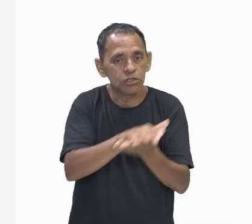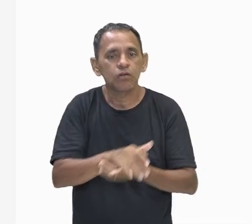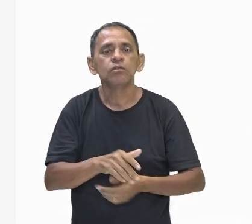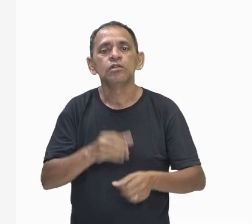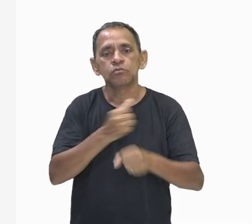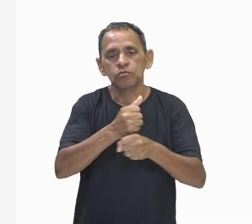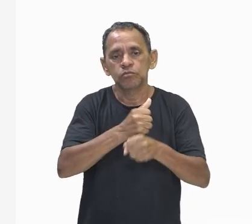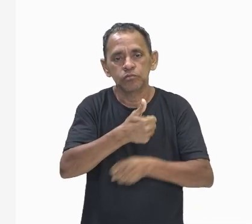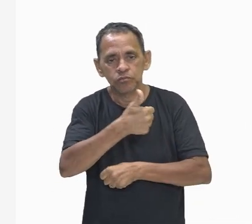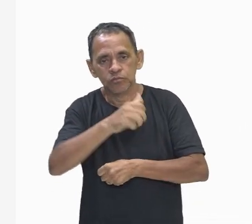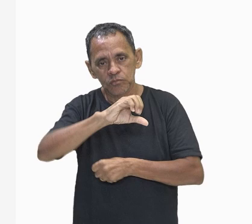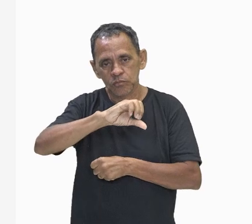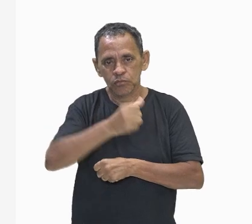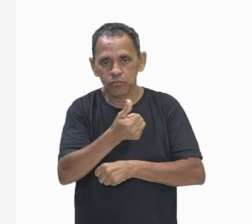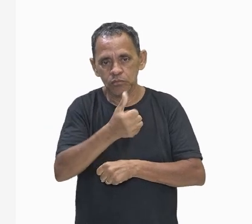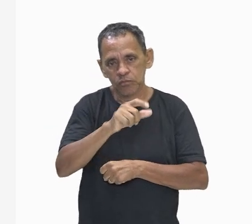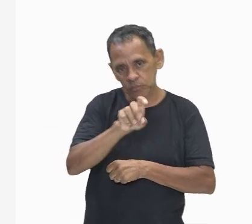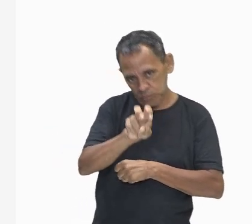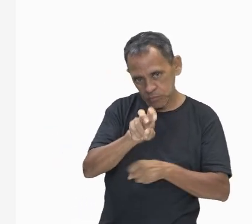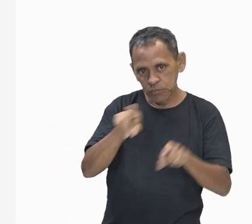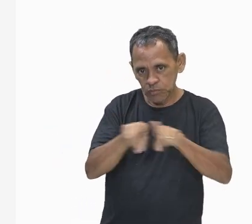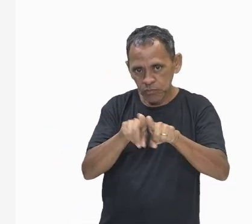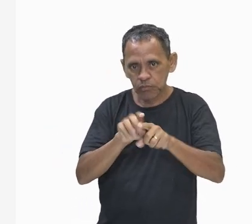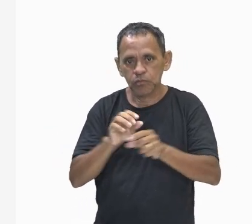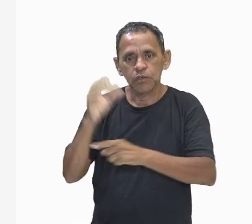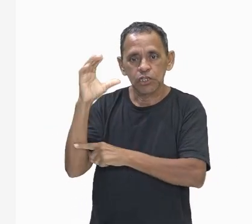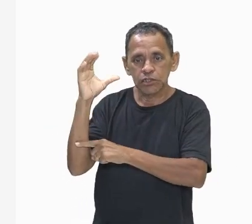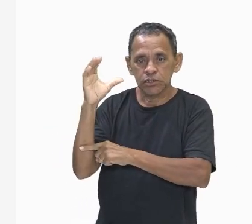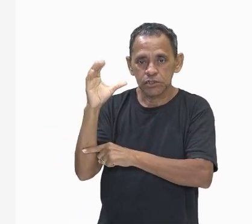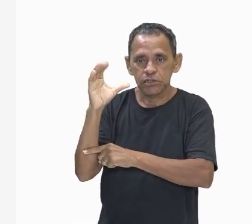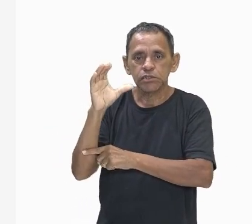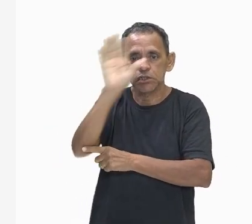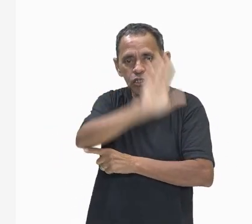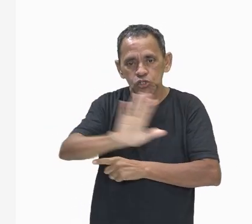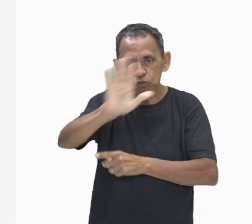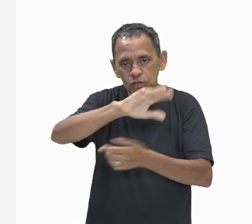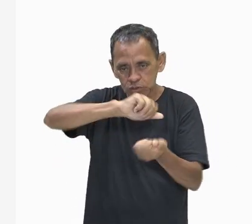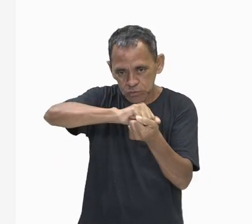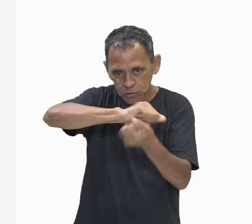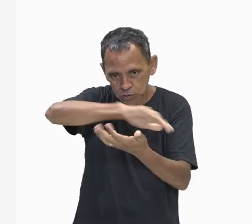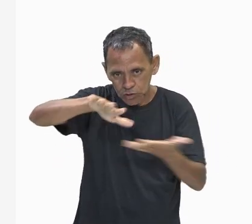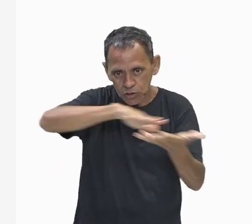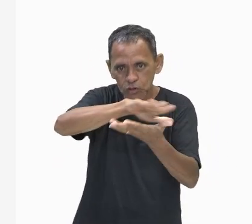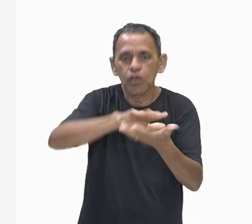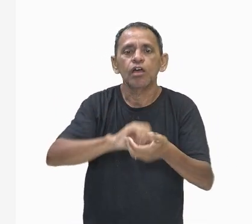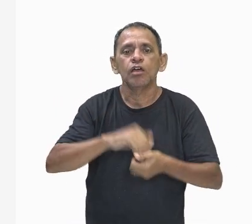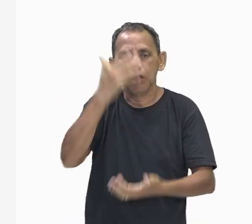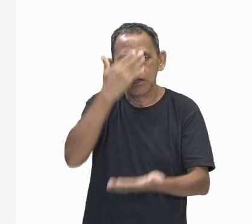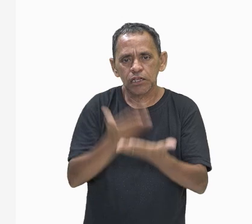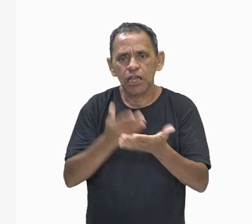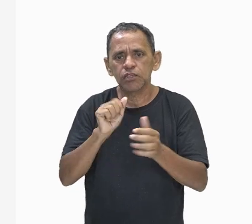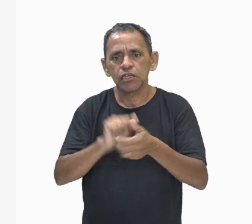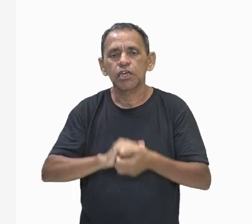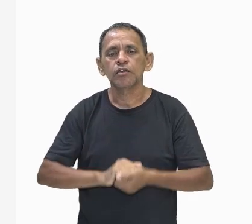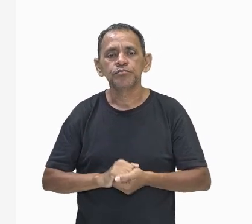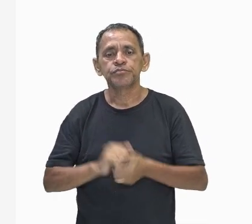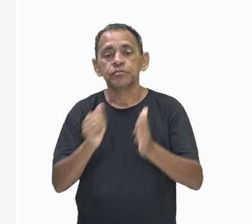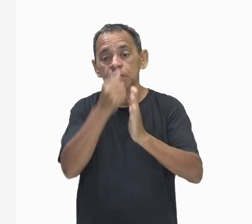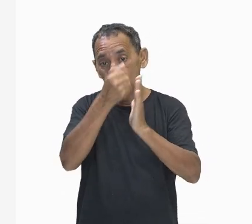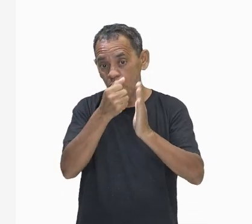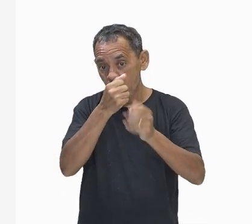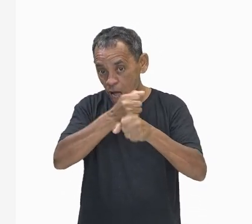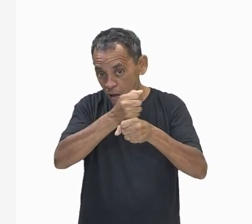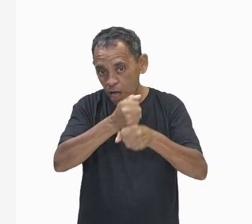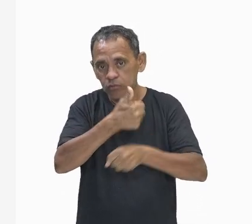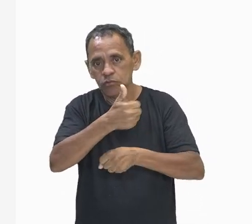revolucionou completamente a compreensão da ciência sobre o universo. Ela só foi confirmada pela primeira vez em 1919, com um experimento